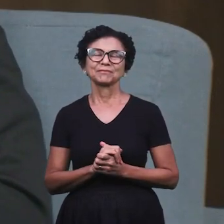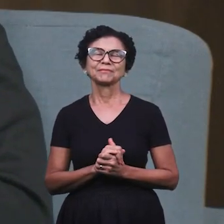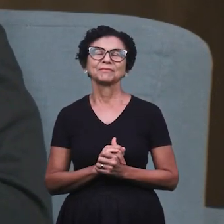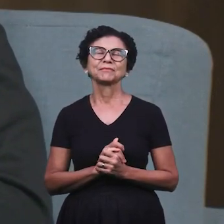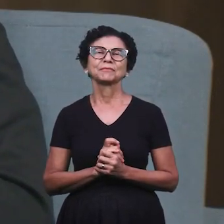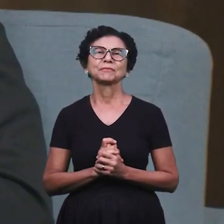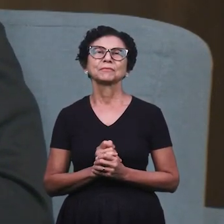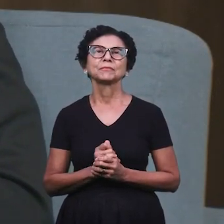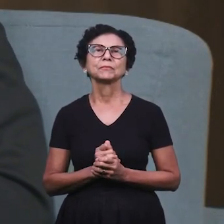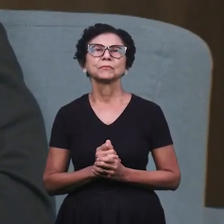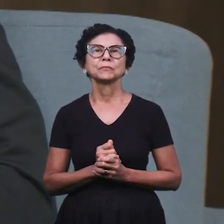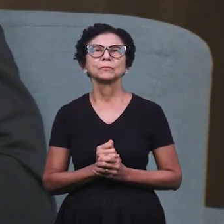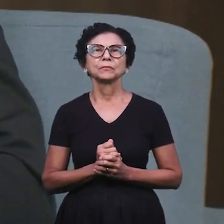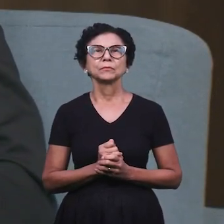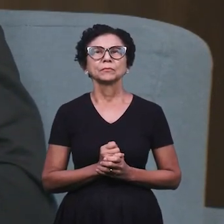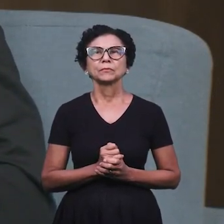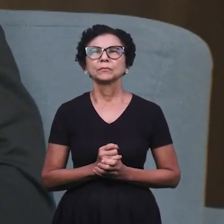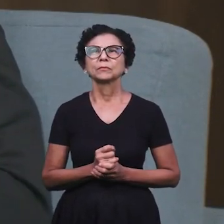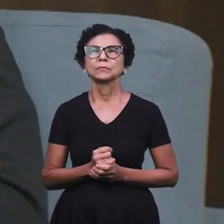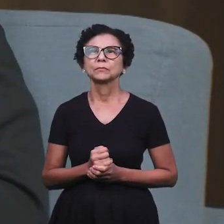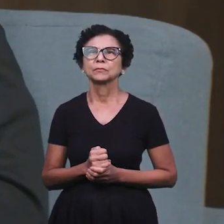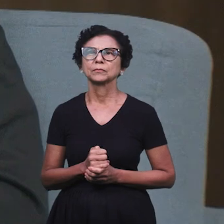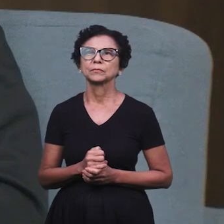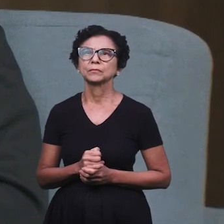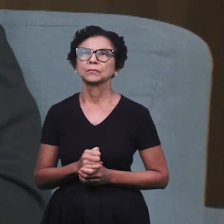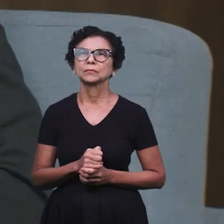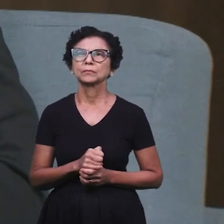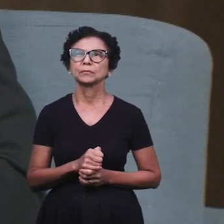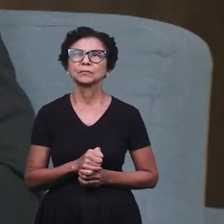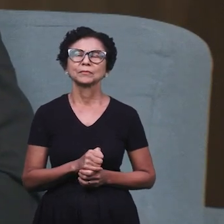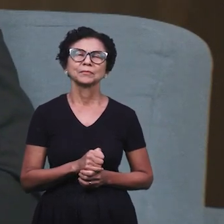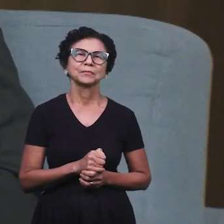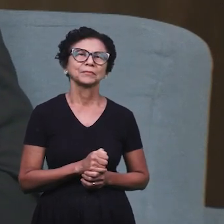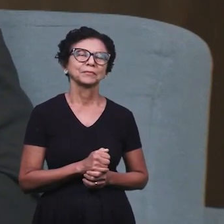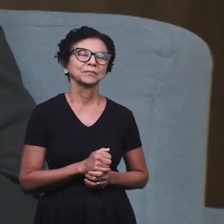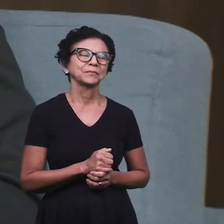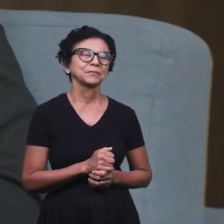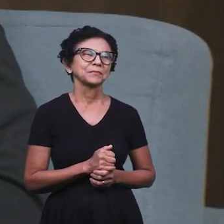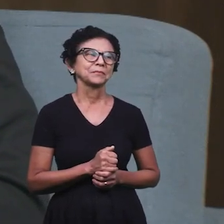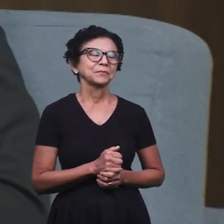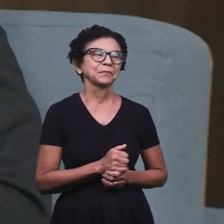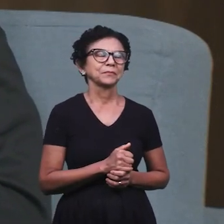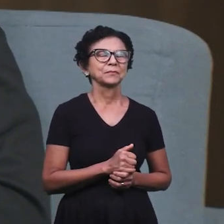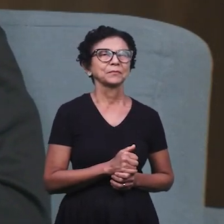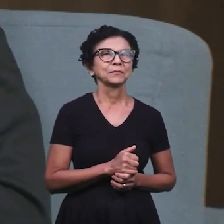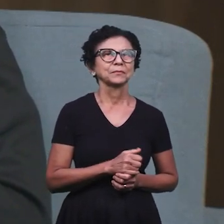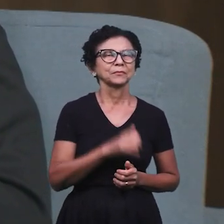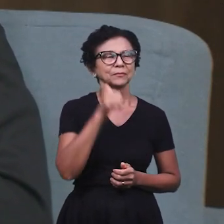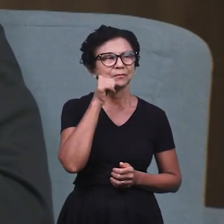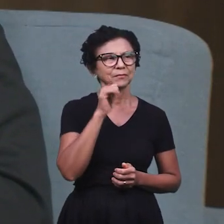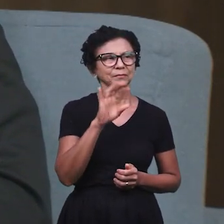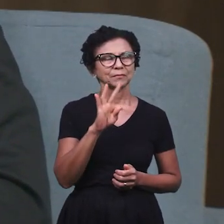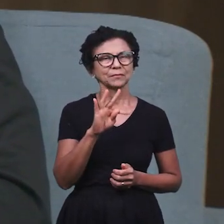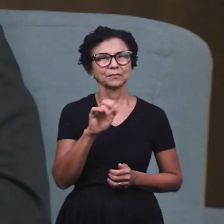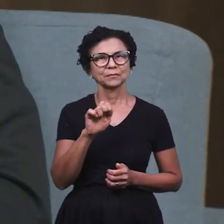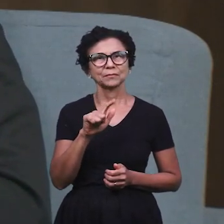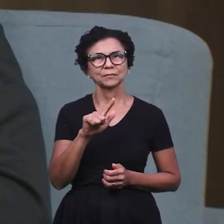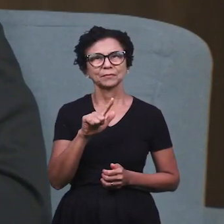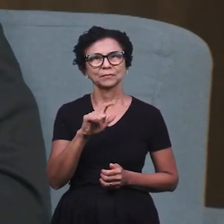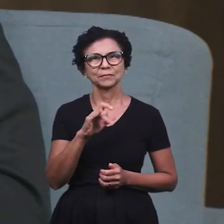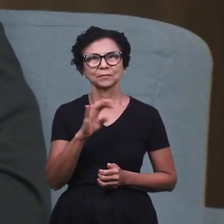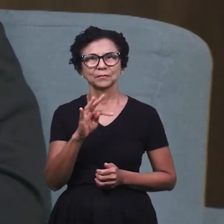Thalita, as pessoas mais velhas têm mais tempo de idade e certamente têm muitas